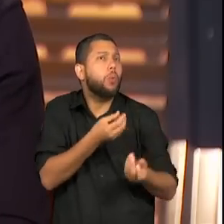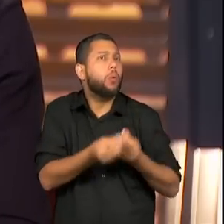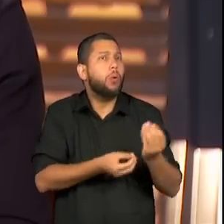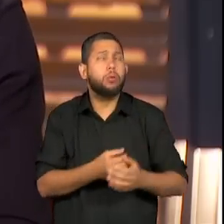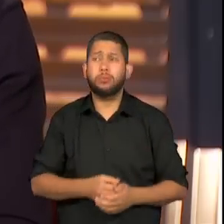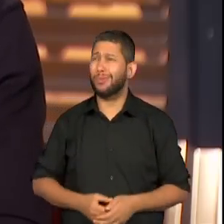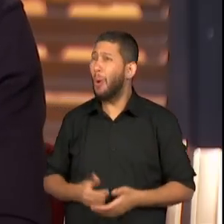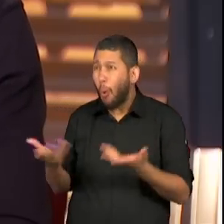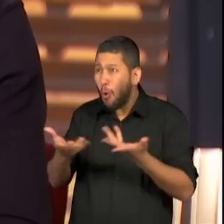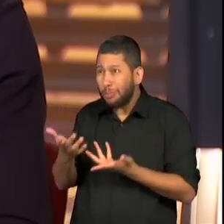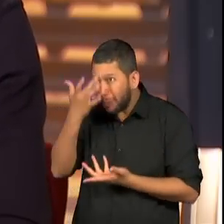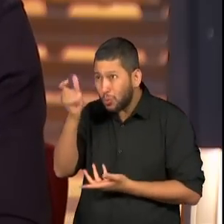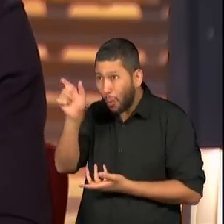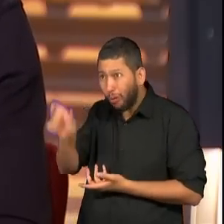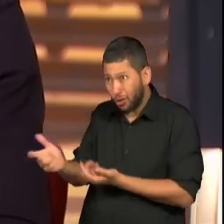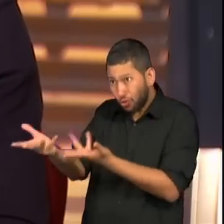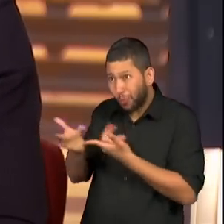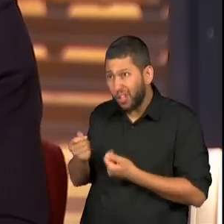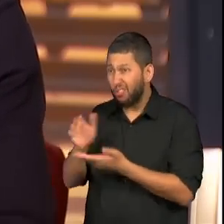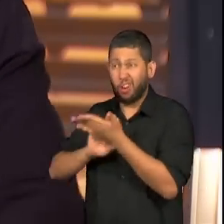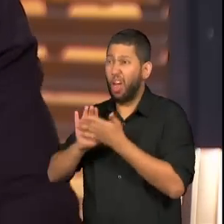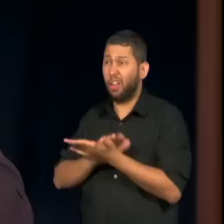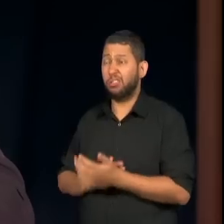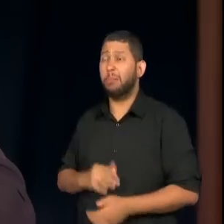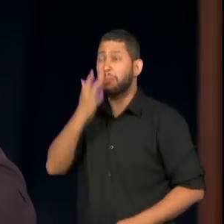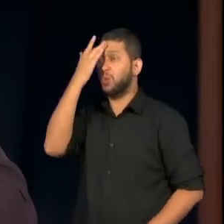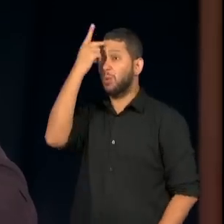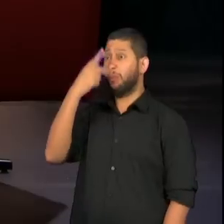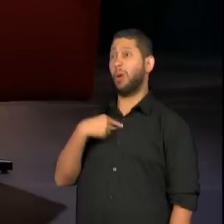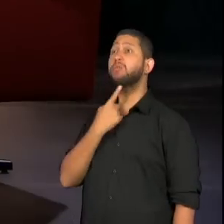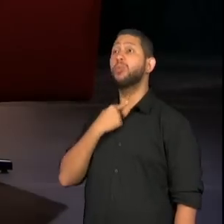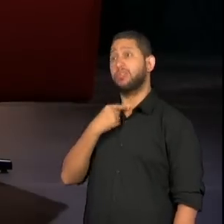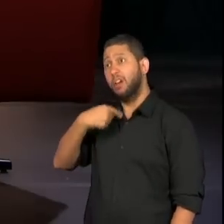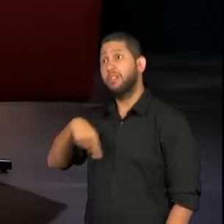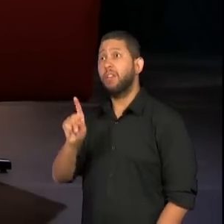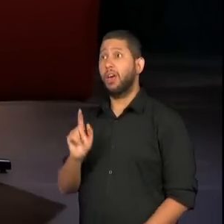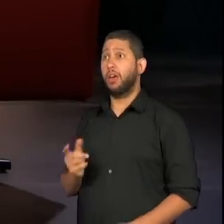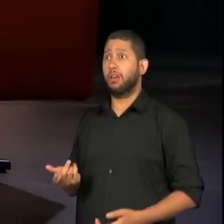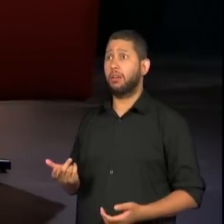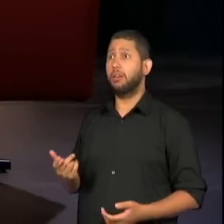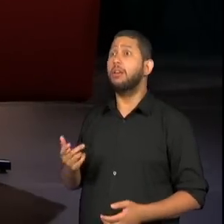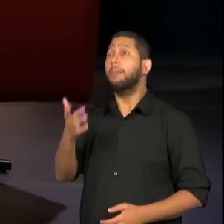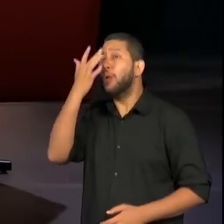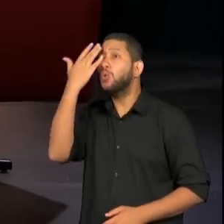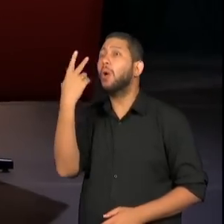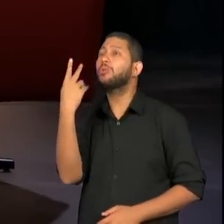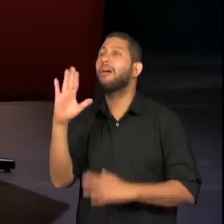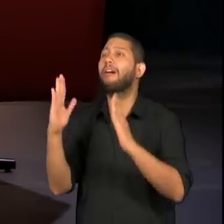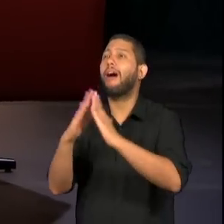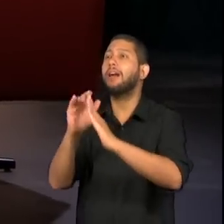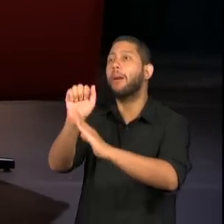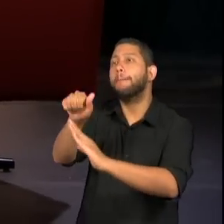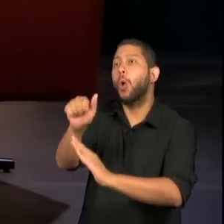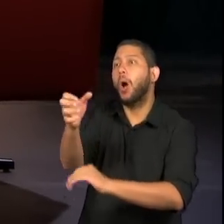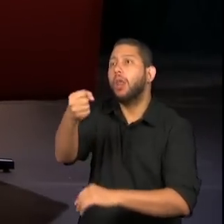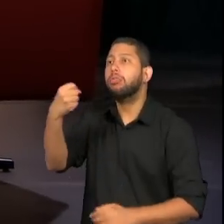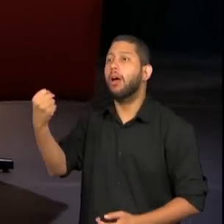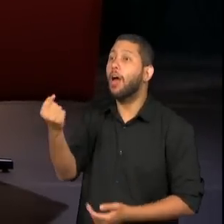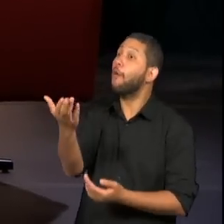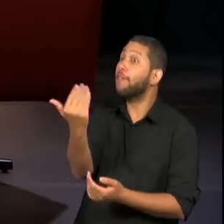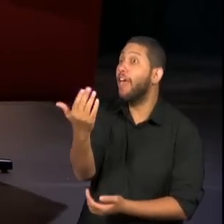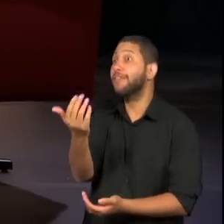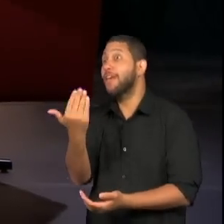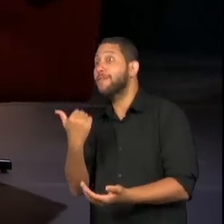Vai quem quer. Vai quem quer. Vagas abertas. Aberta. Não vai ninguém bater na porta, ninguém manda telegrama, ninguém